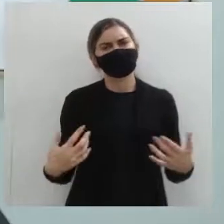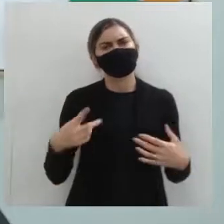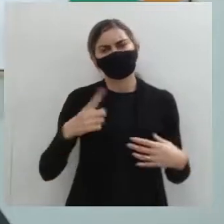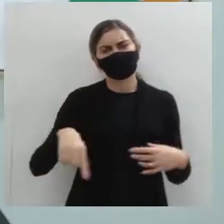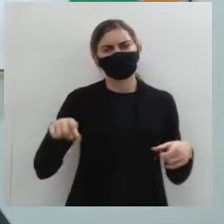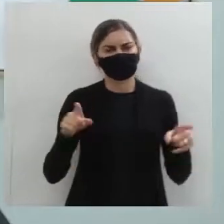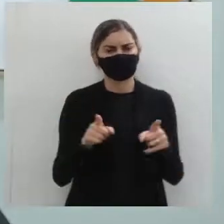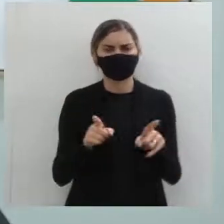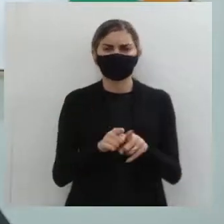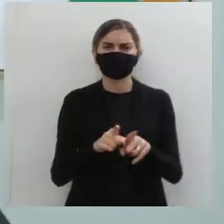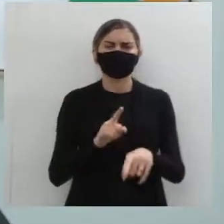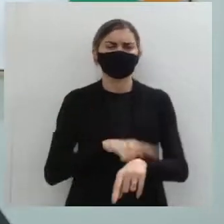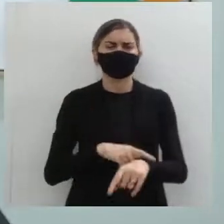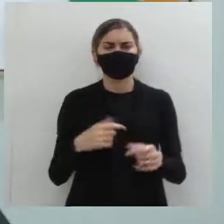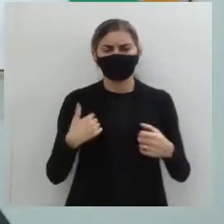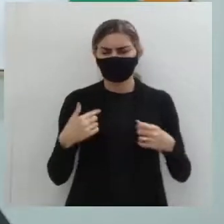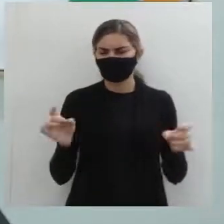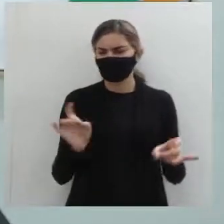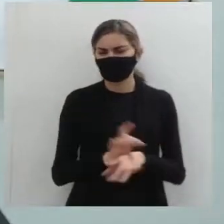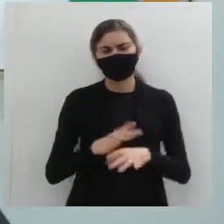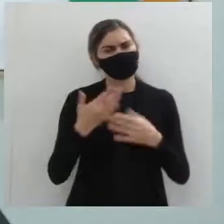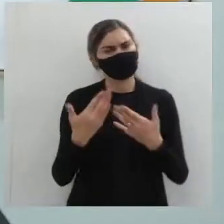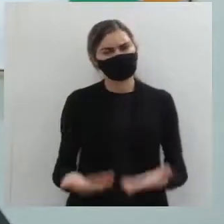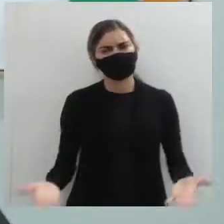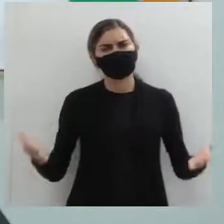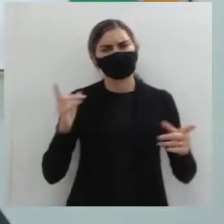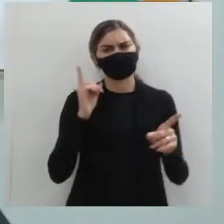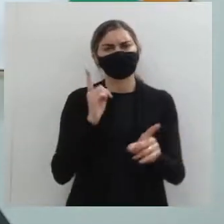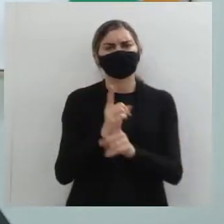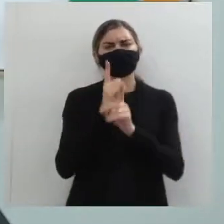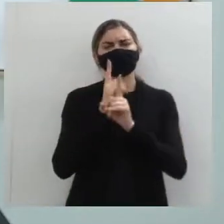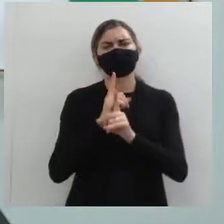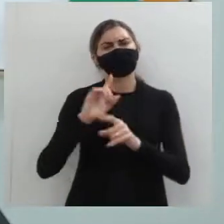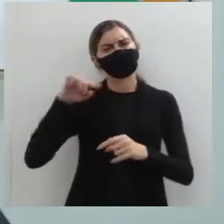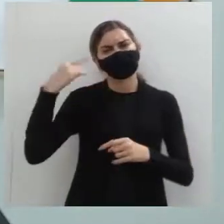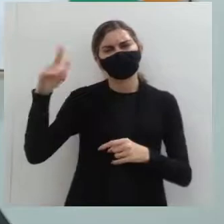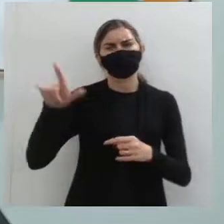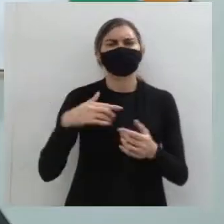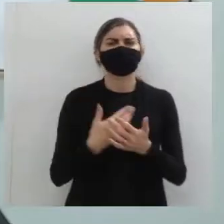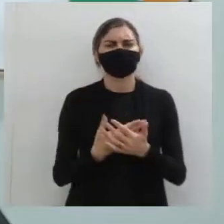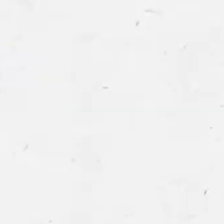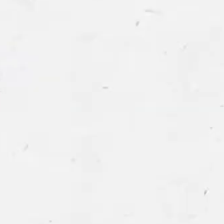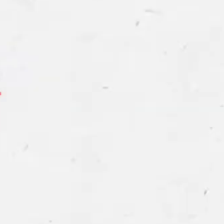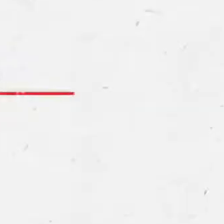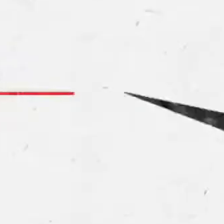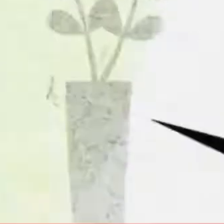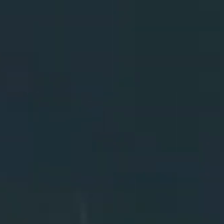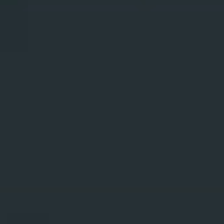nosso tempo acabou. Eu vou ficando por aqui e a gente se vê numa outra história.